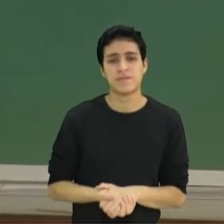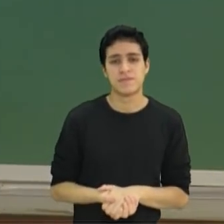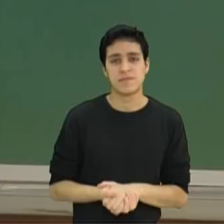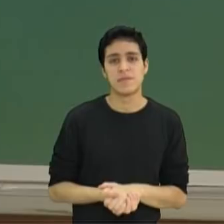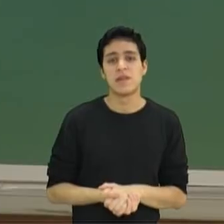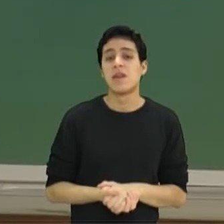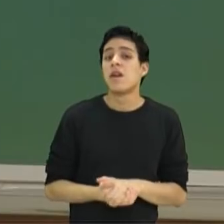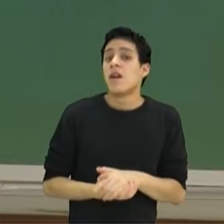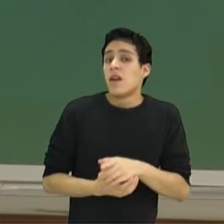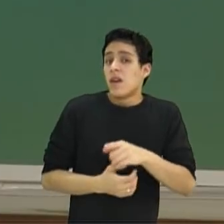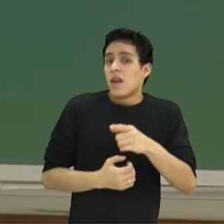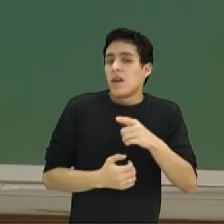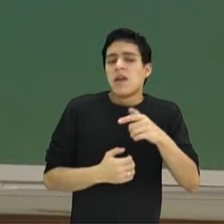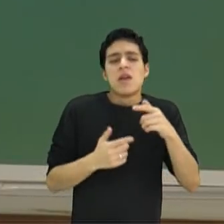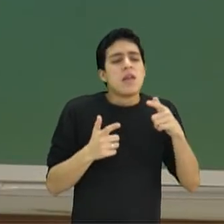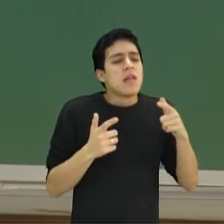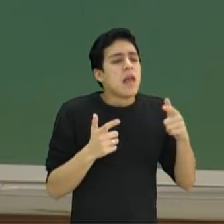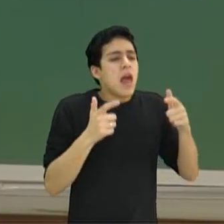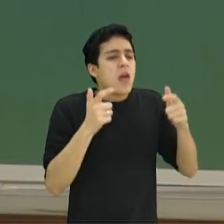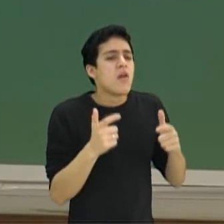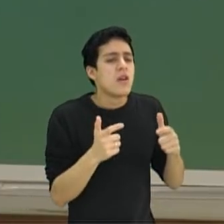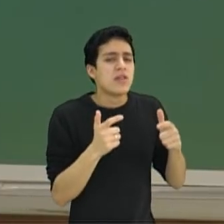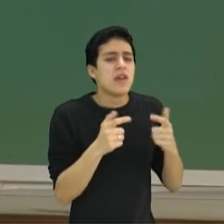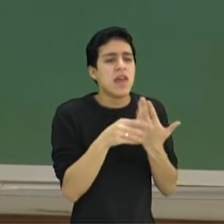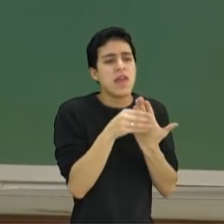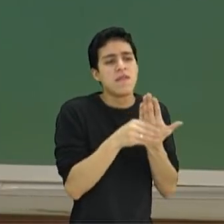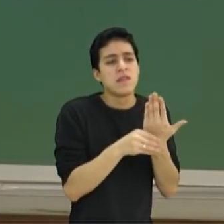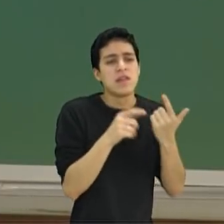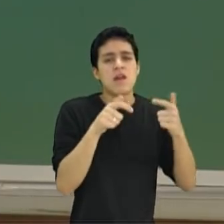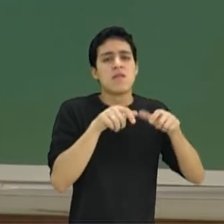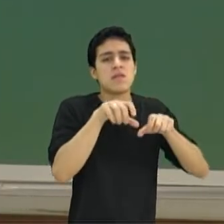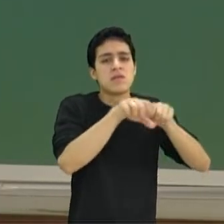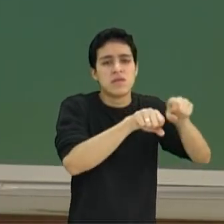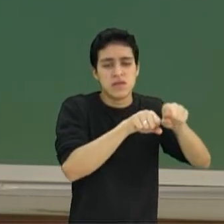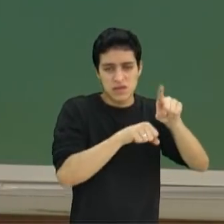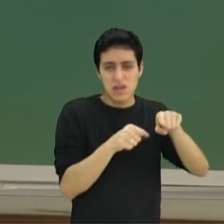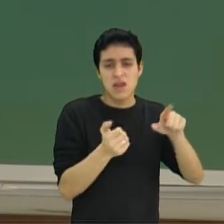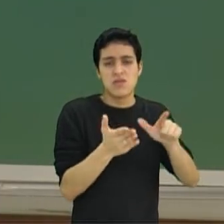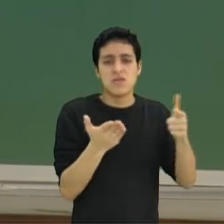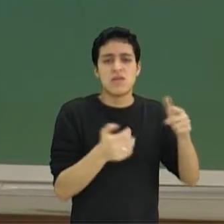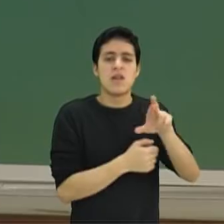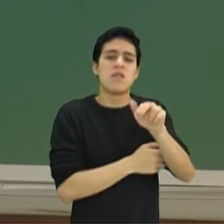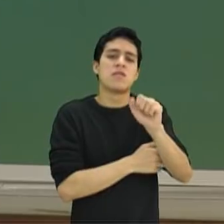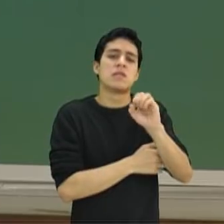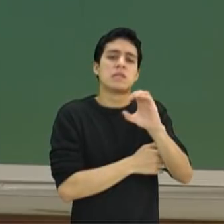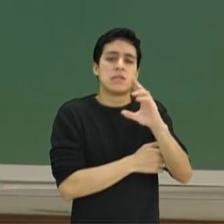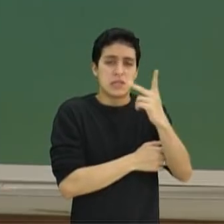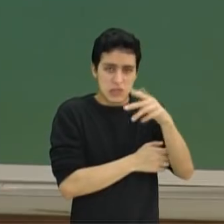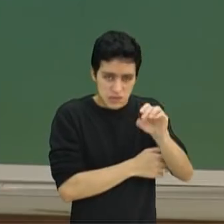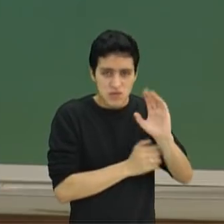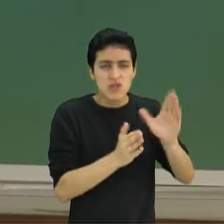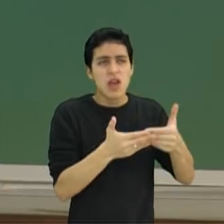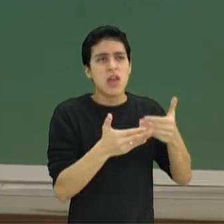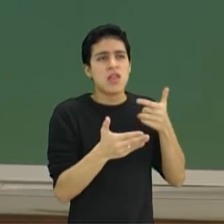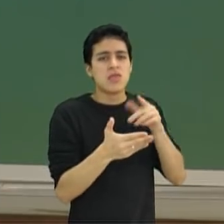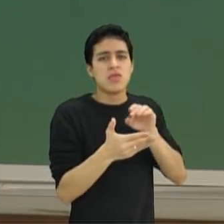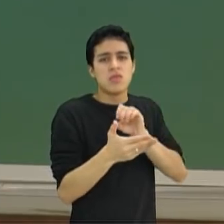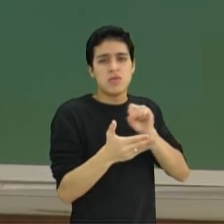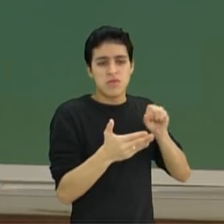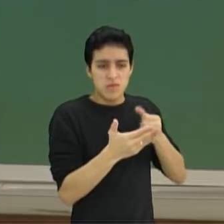Lembrando que o suporte da onde foi retirado o ensaio é do jornal Rascunho, um jornal que está desde